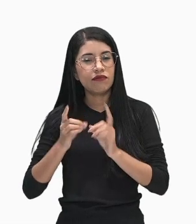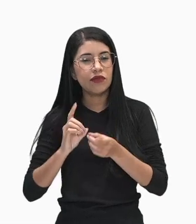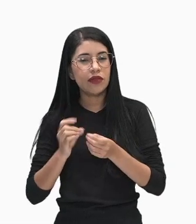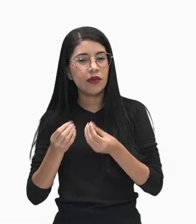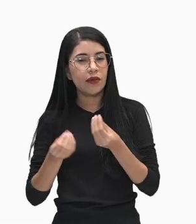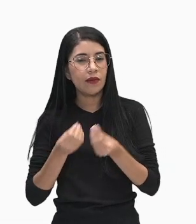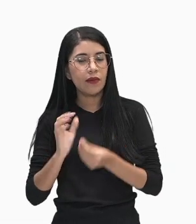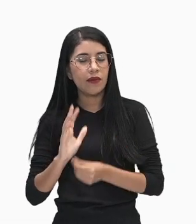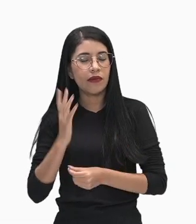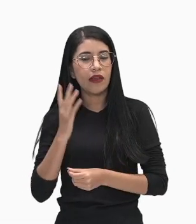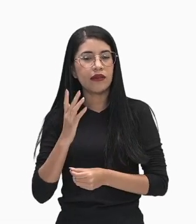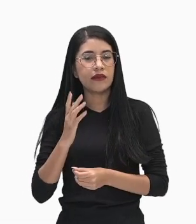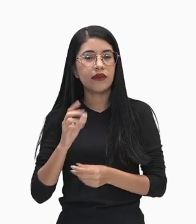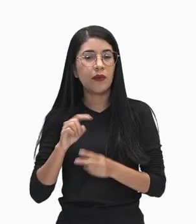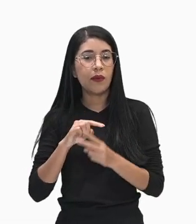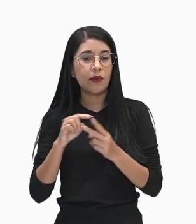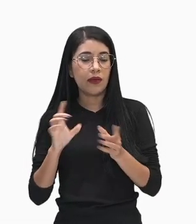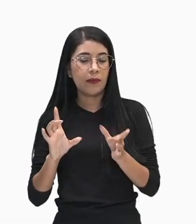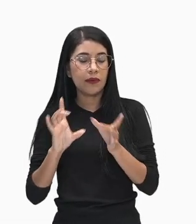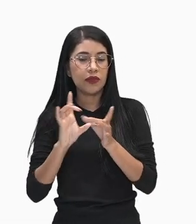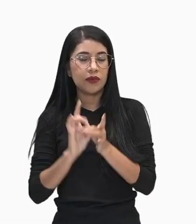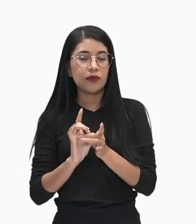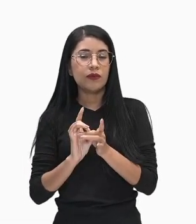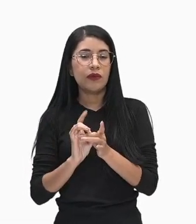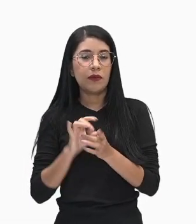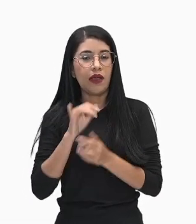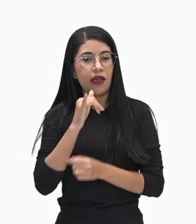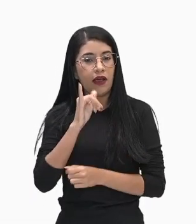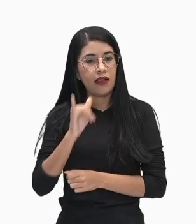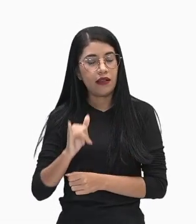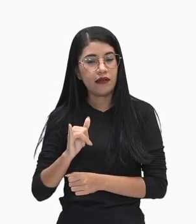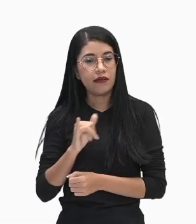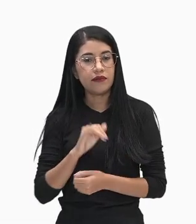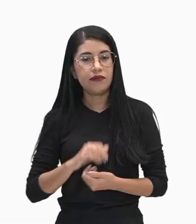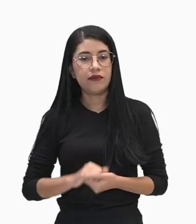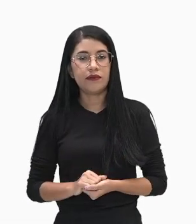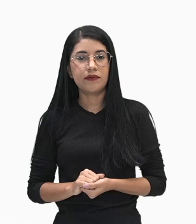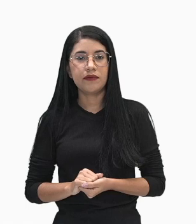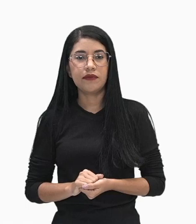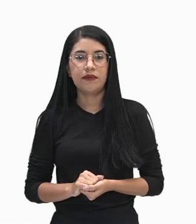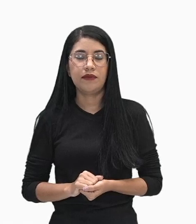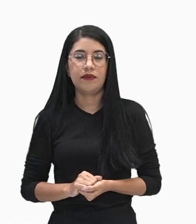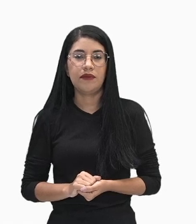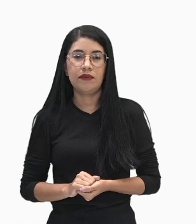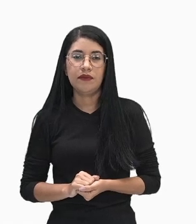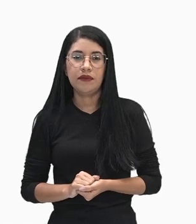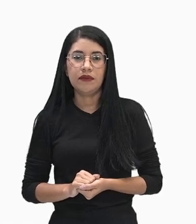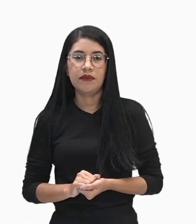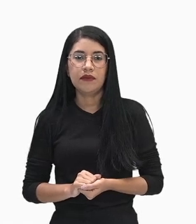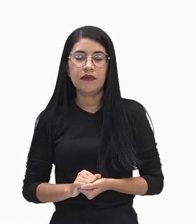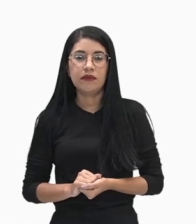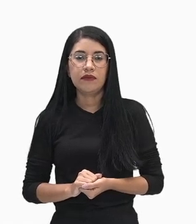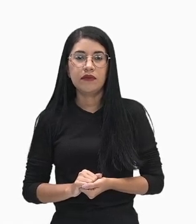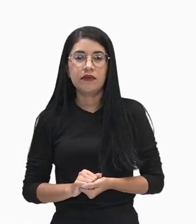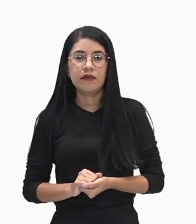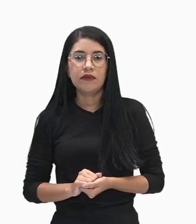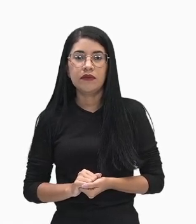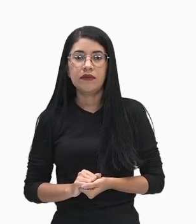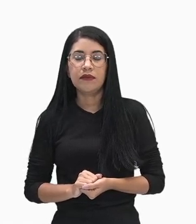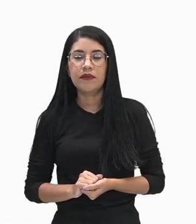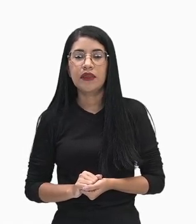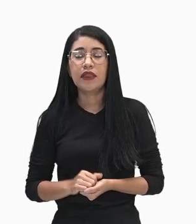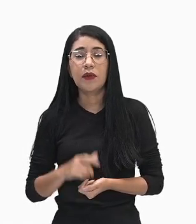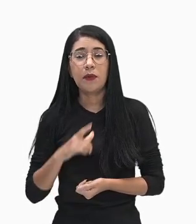a eletrodinâmica falando exatamente do movimento das cargas elétricas. E aí, pessoal, quando eu tenho